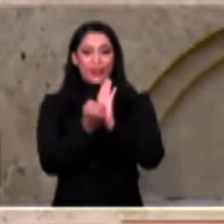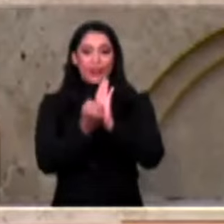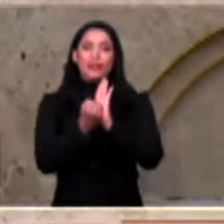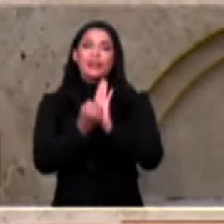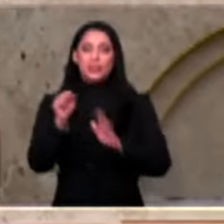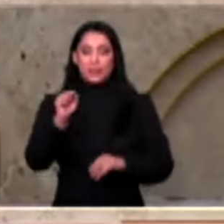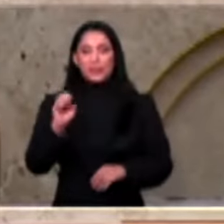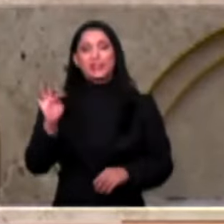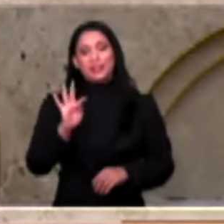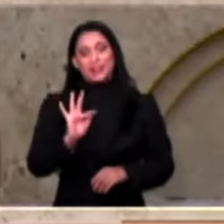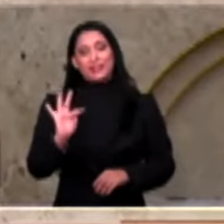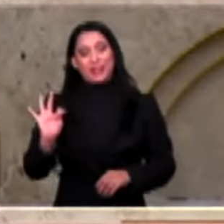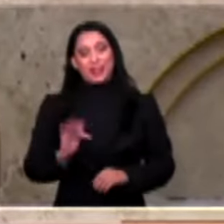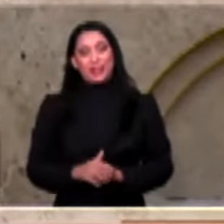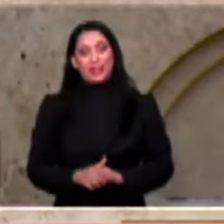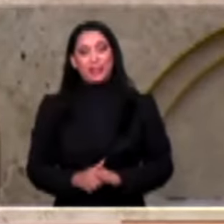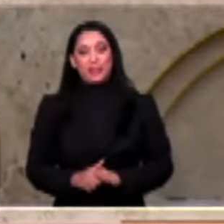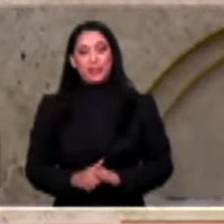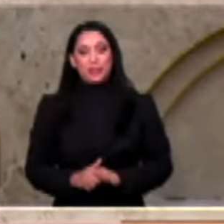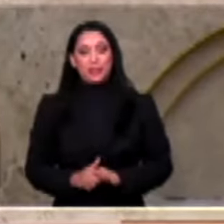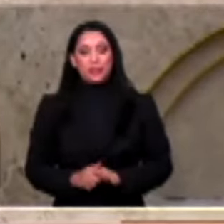Corte Suprema.